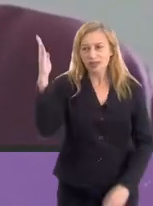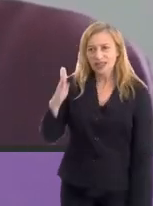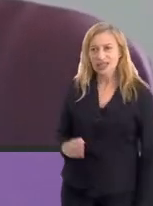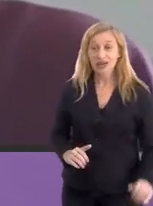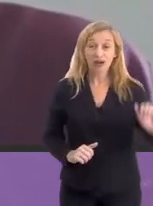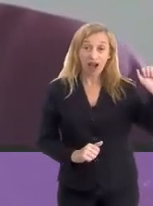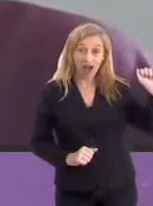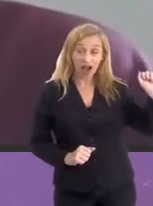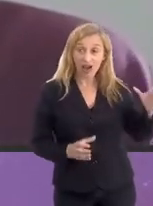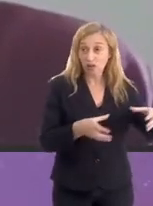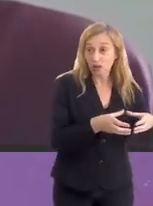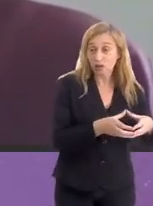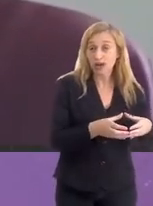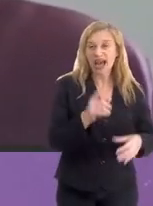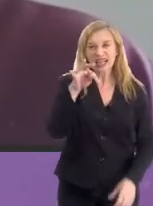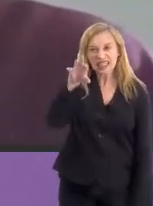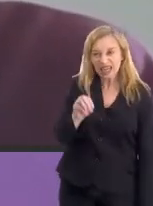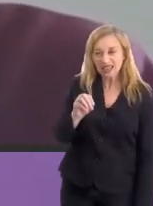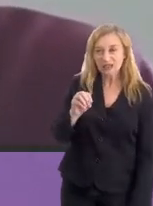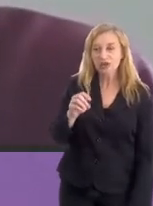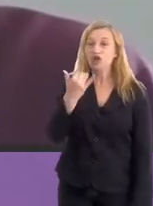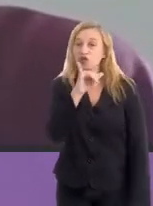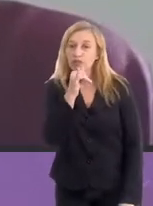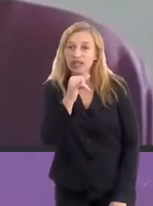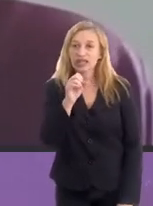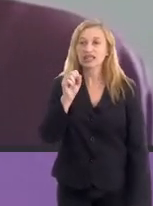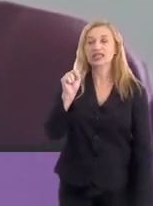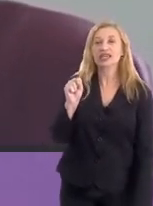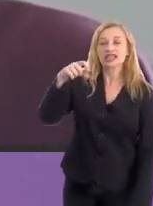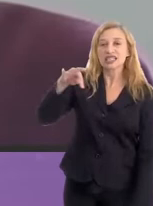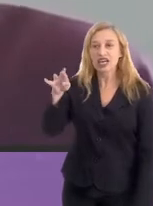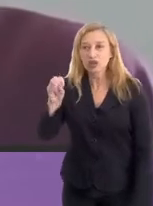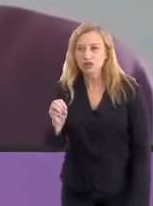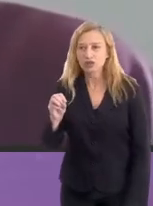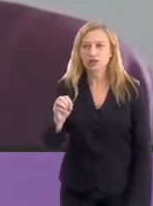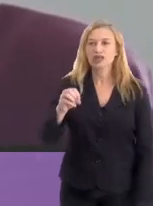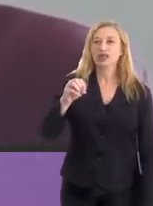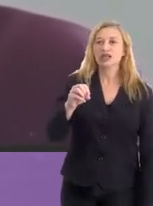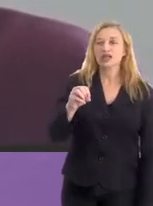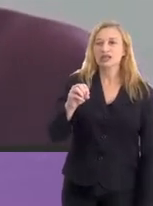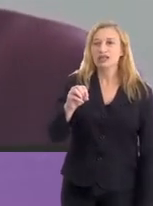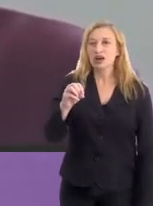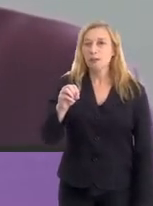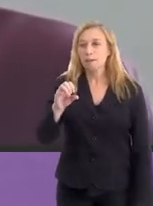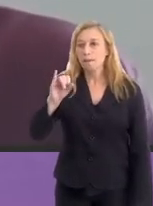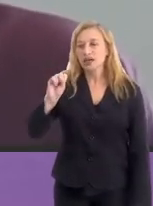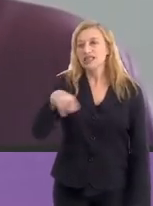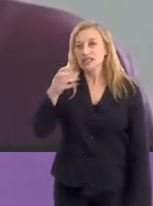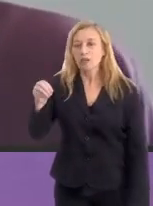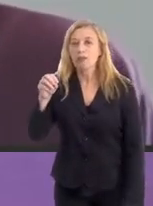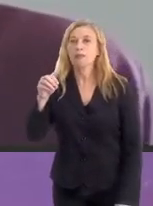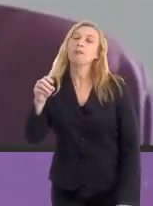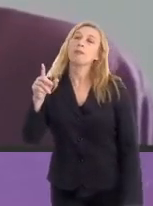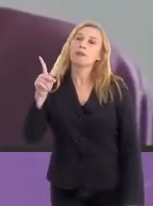da Série A tem Atlético Mineiro e Internacional Fluminense e Santos São Paulo e Atlético Paranaense e Palmeiras